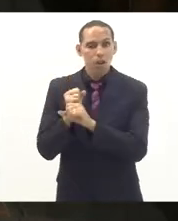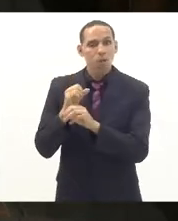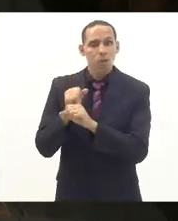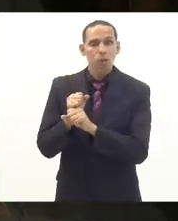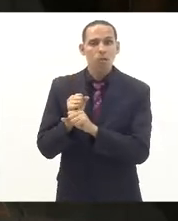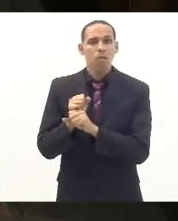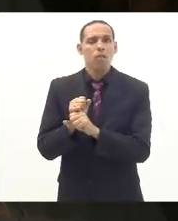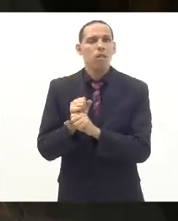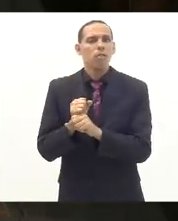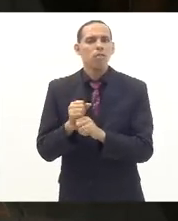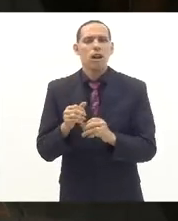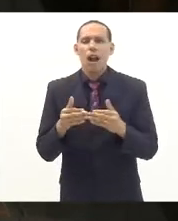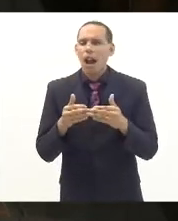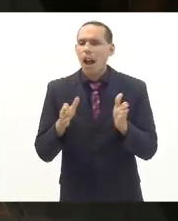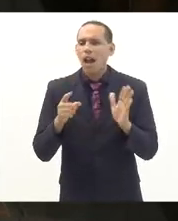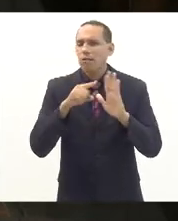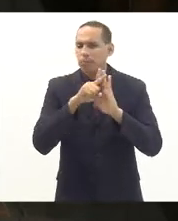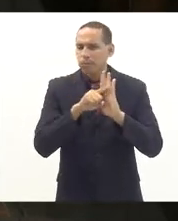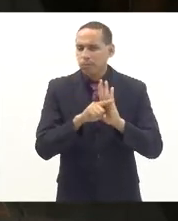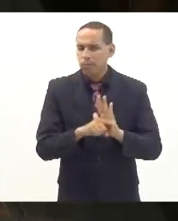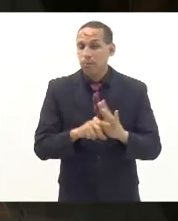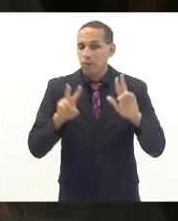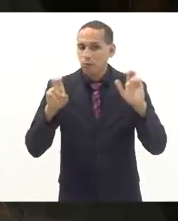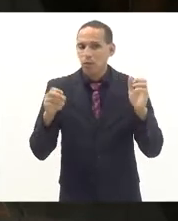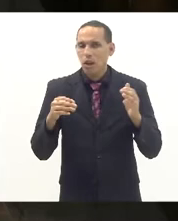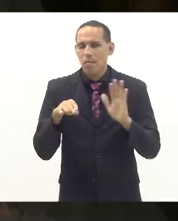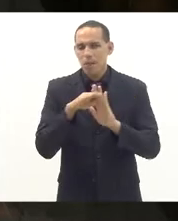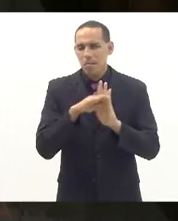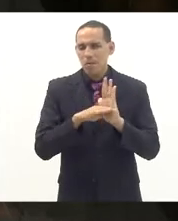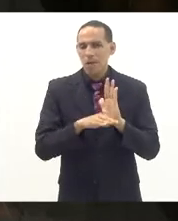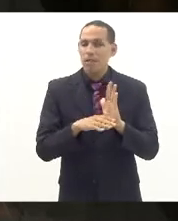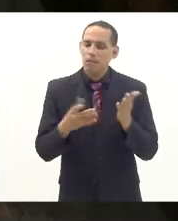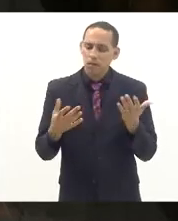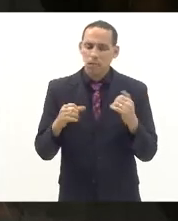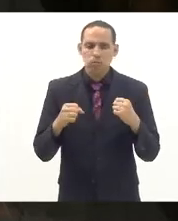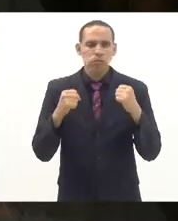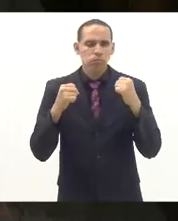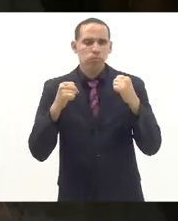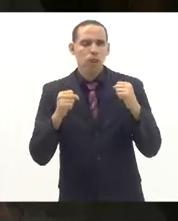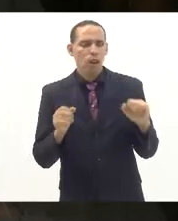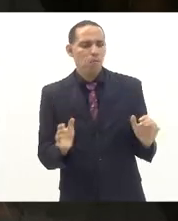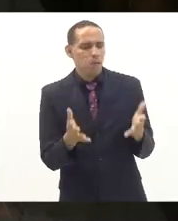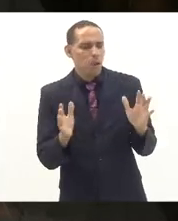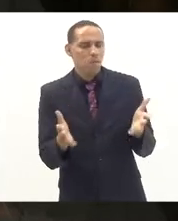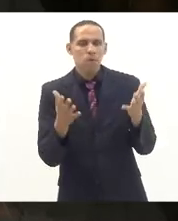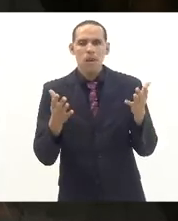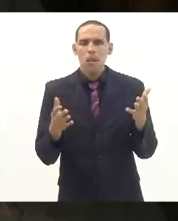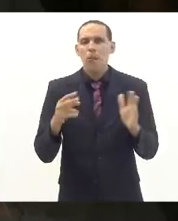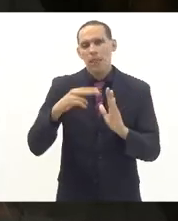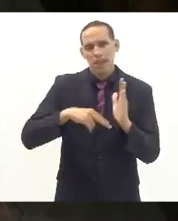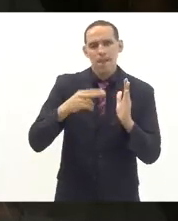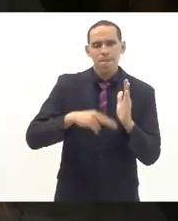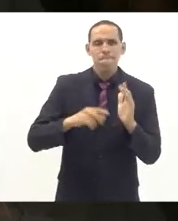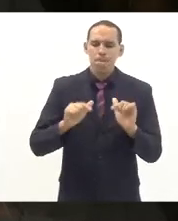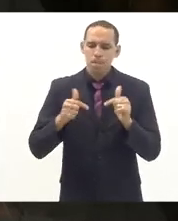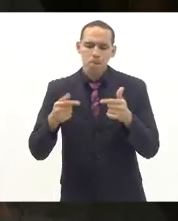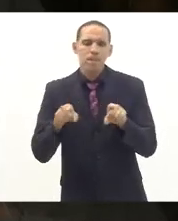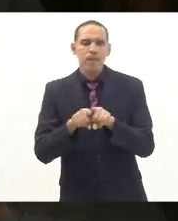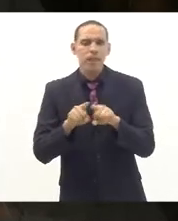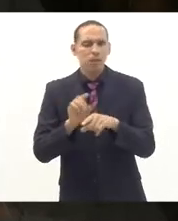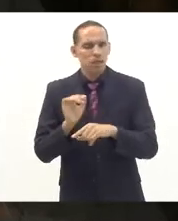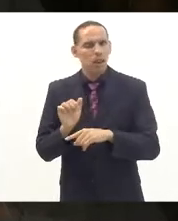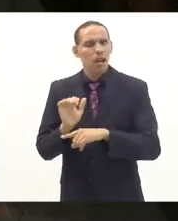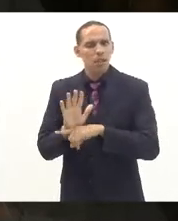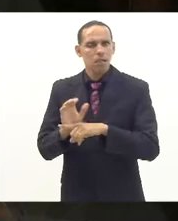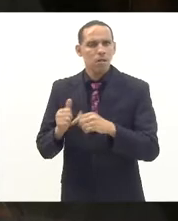abrir um inquérito sobre esses procedimentos portanto toda força a promoção da Leitura toda força iniciativas que apoiam a